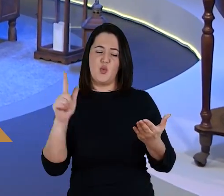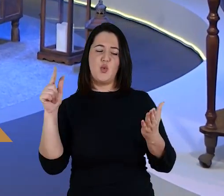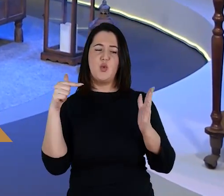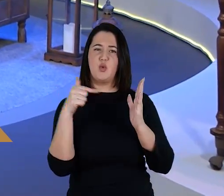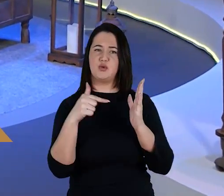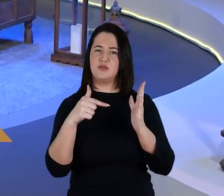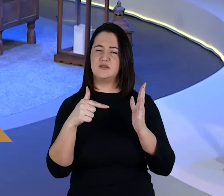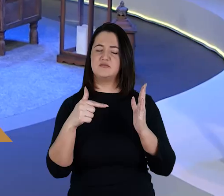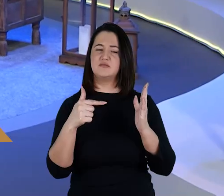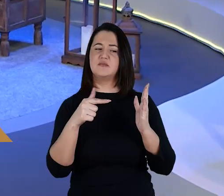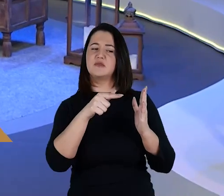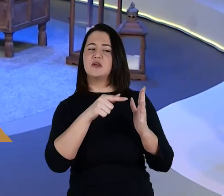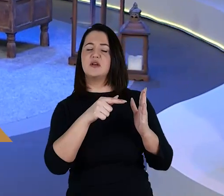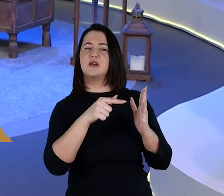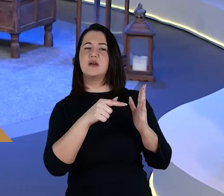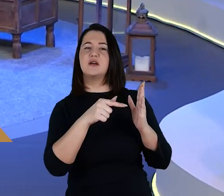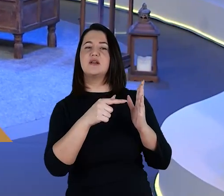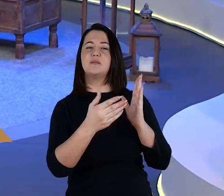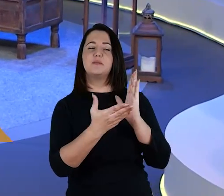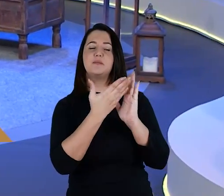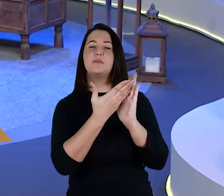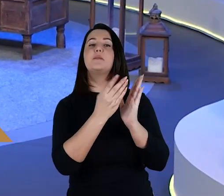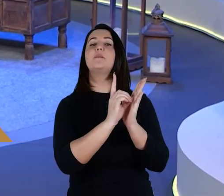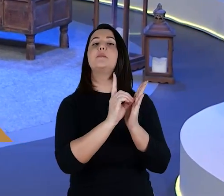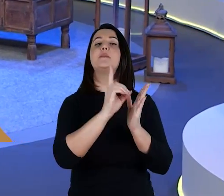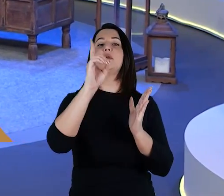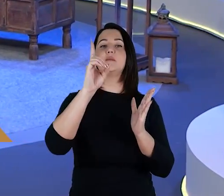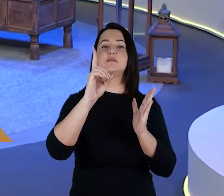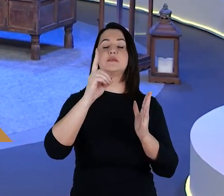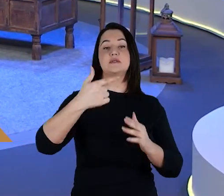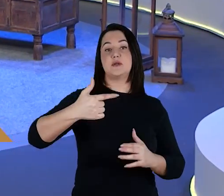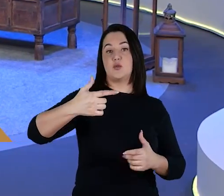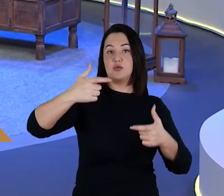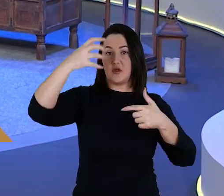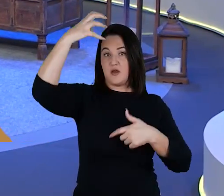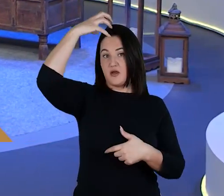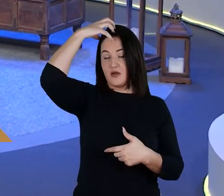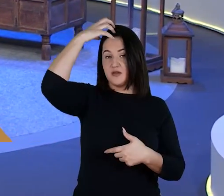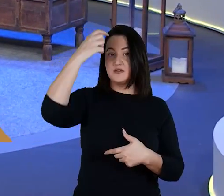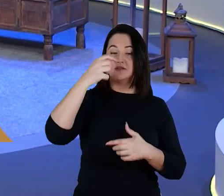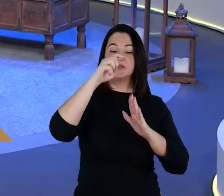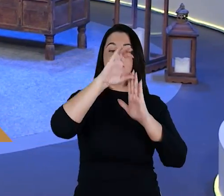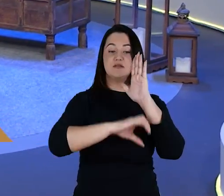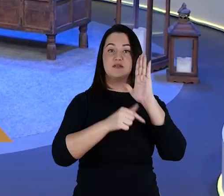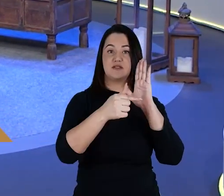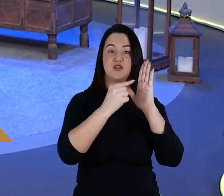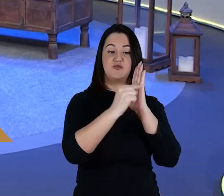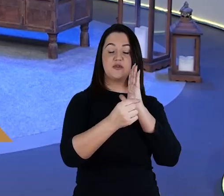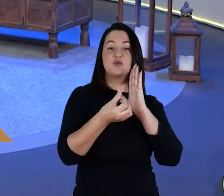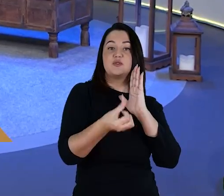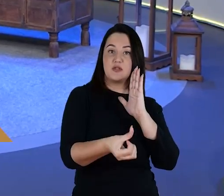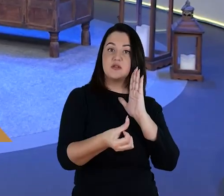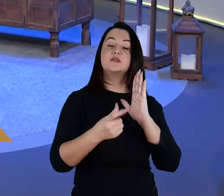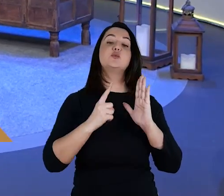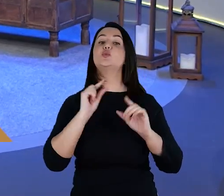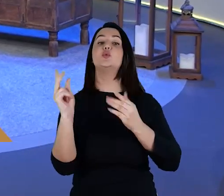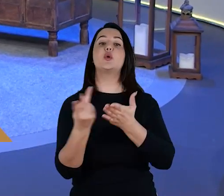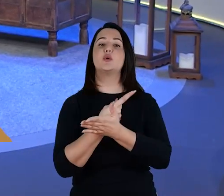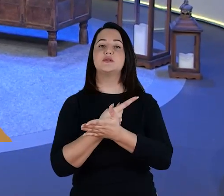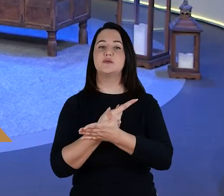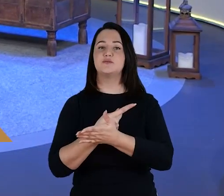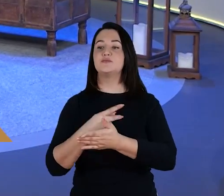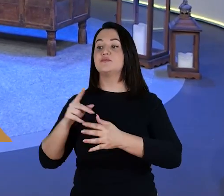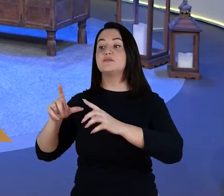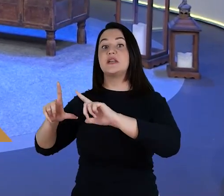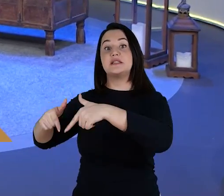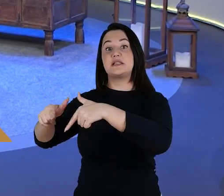significativa aos hititas estaria em 2 Reis 7, verso 6. Naquela época, Samaria estava sitiada pelos sírios, quando de repente